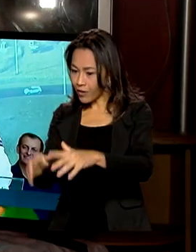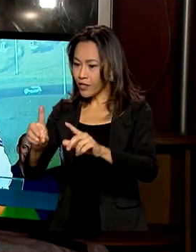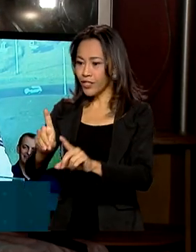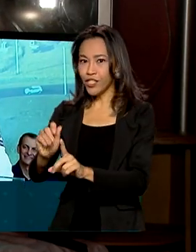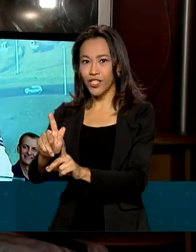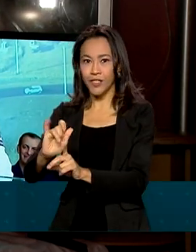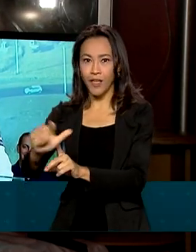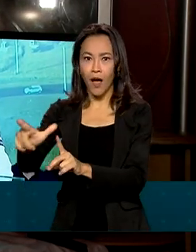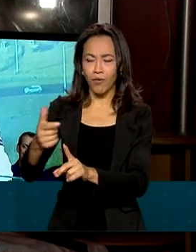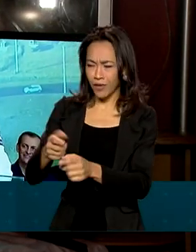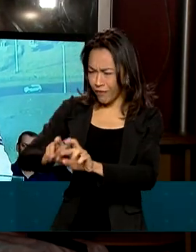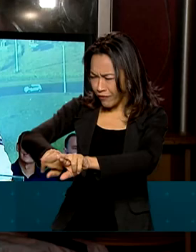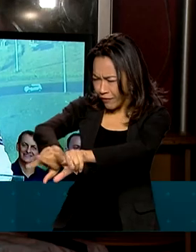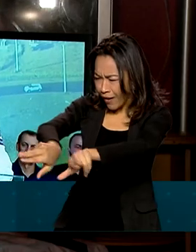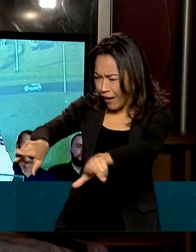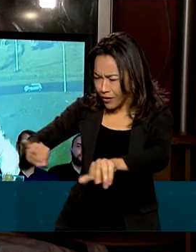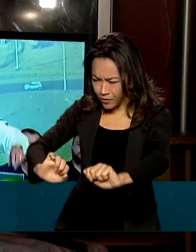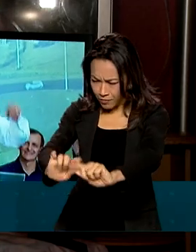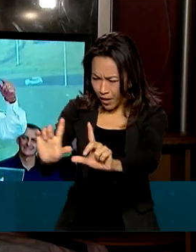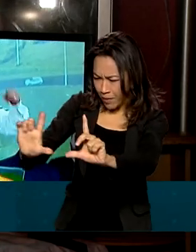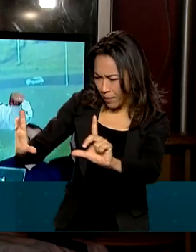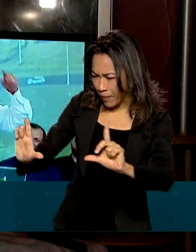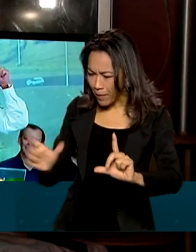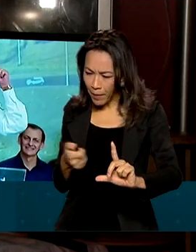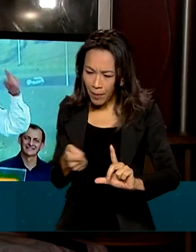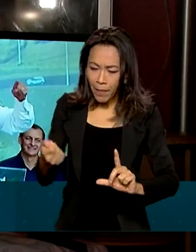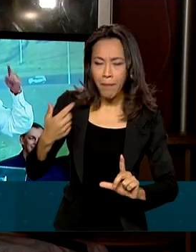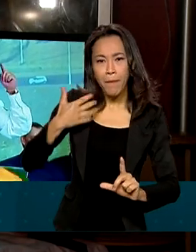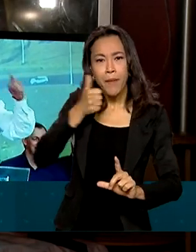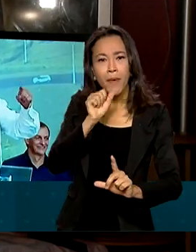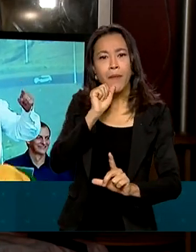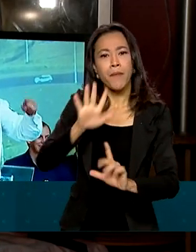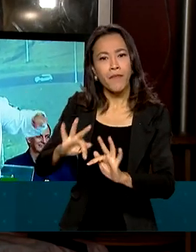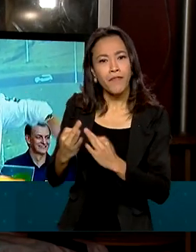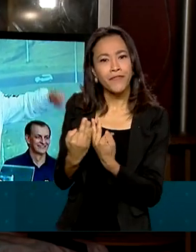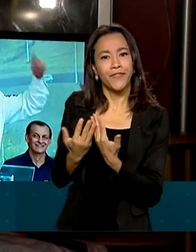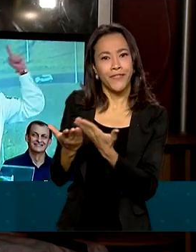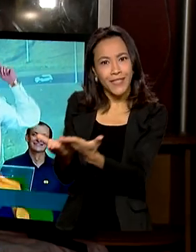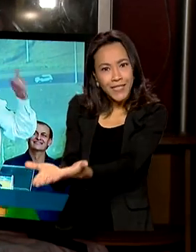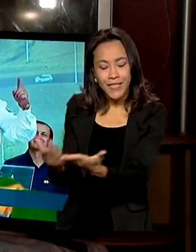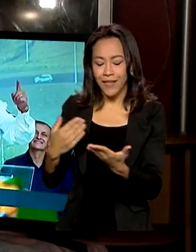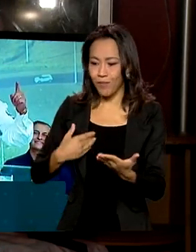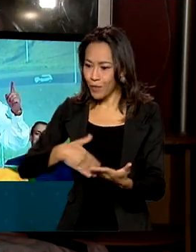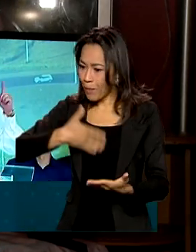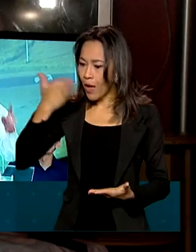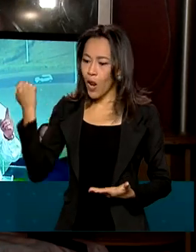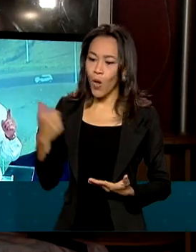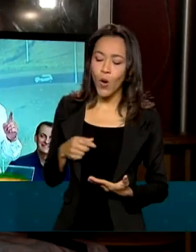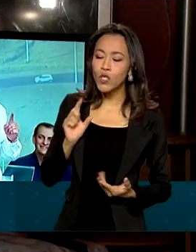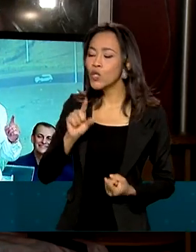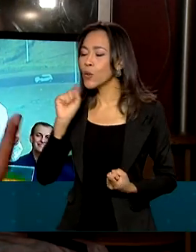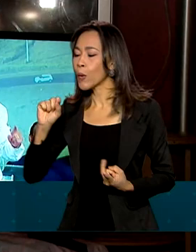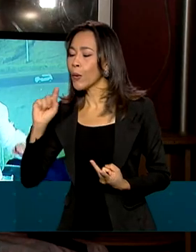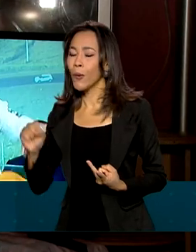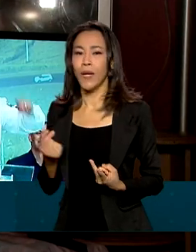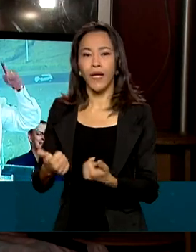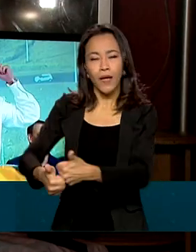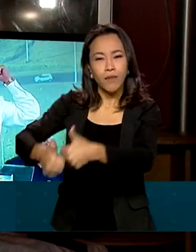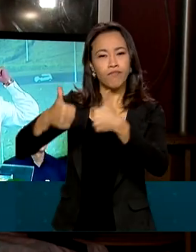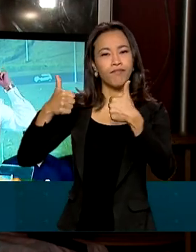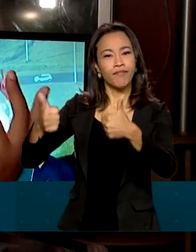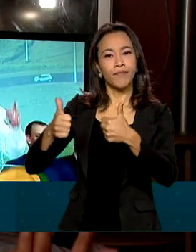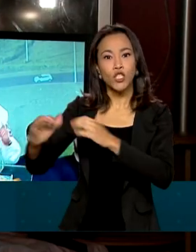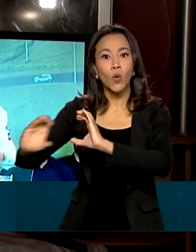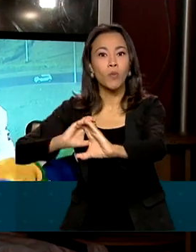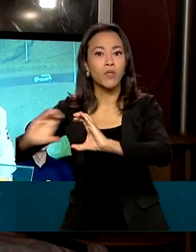para mim, para o meu pai, para a minha mãe, para a minha filha. A gente vai ter muito mais opções de lazer, de bem-estar, de